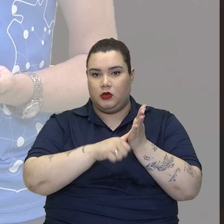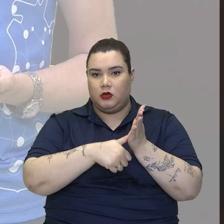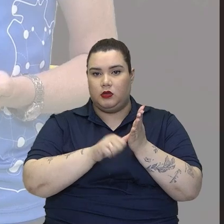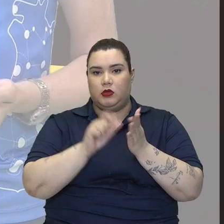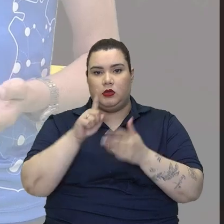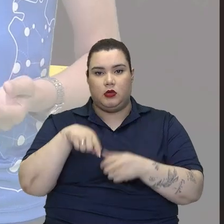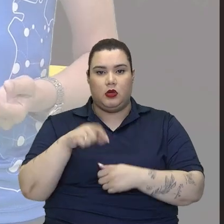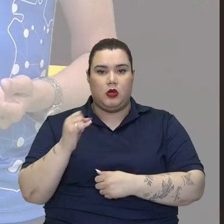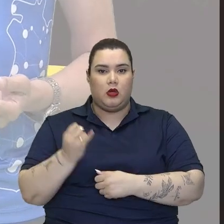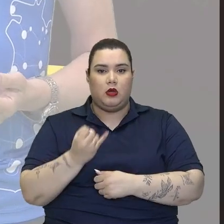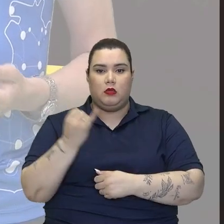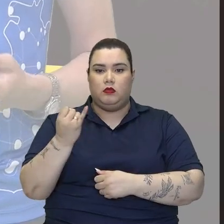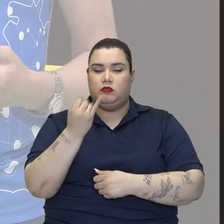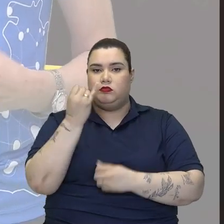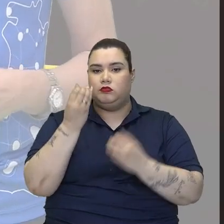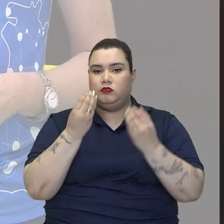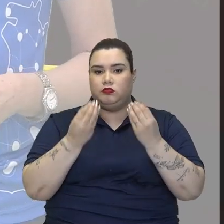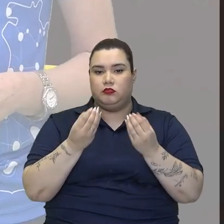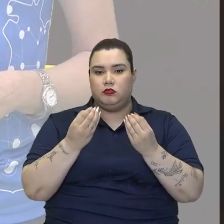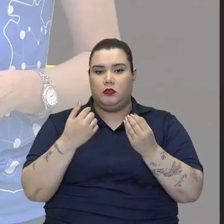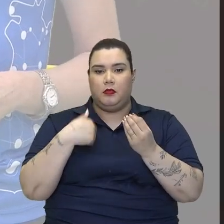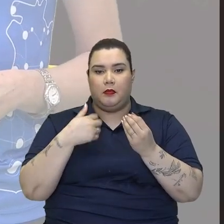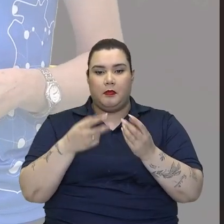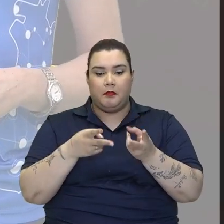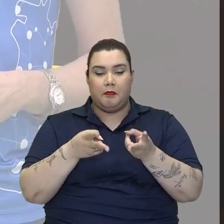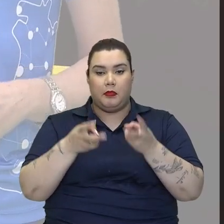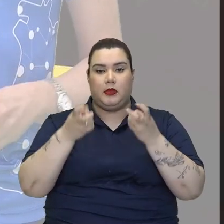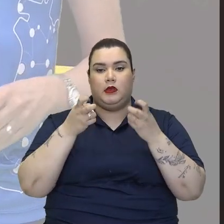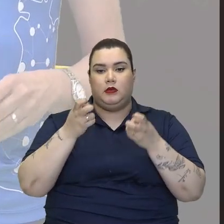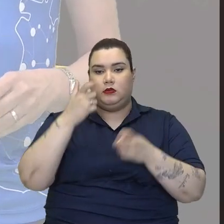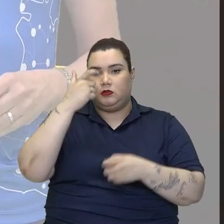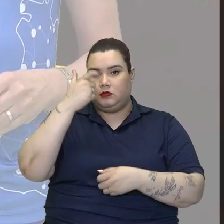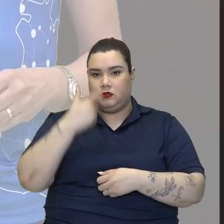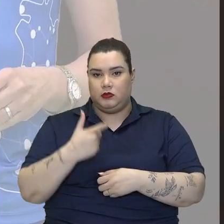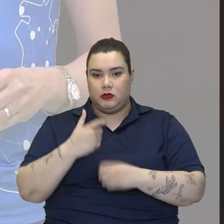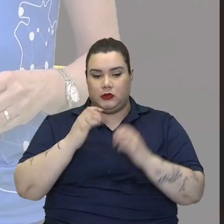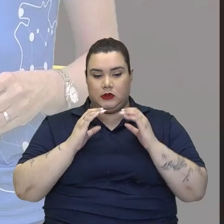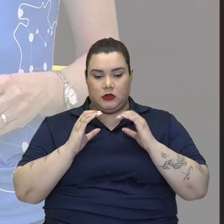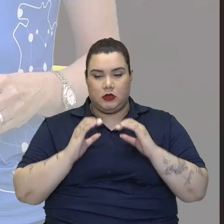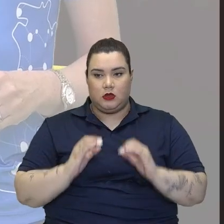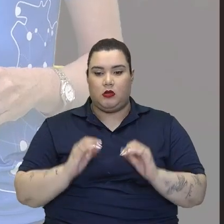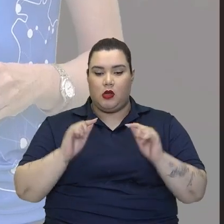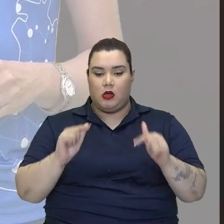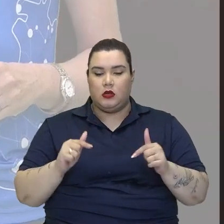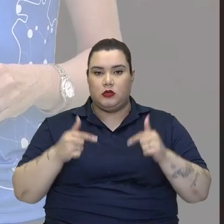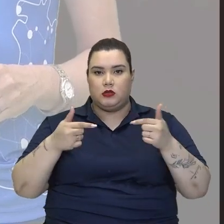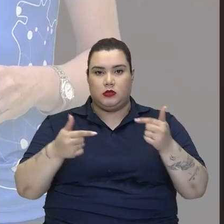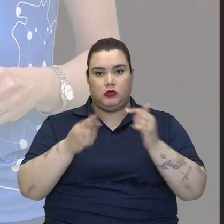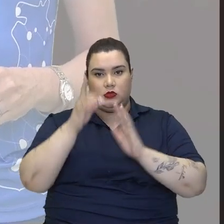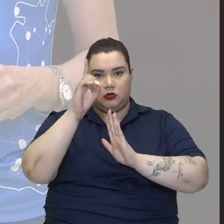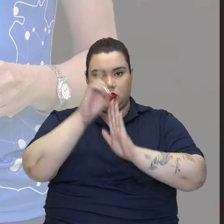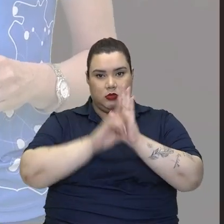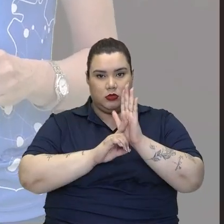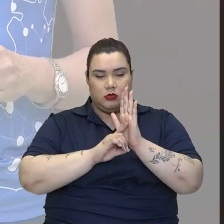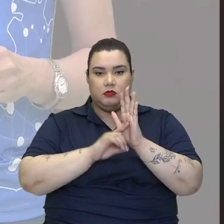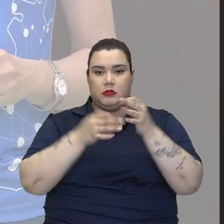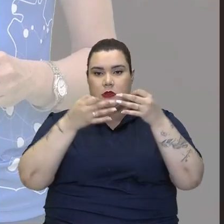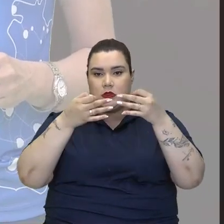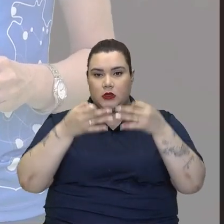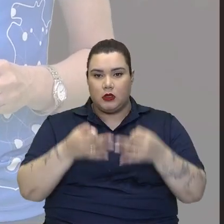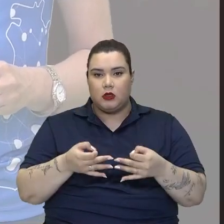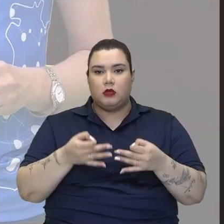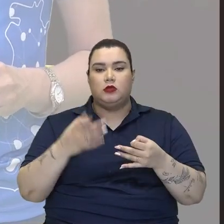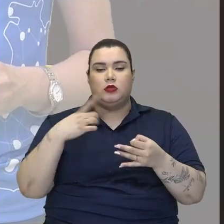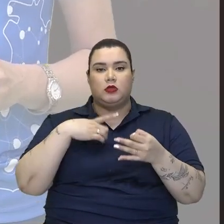muito importante para eu ser reconhecido como cidadão, exercendo meu direito de cidadania, que